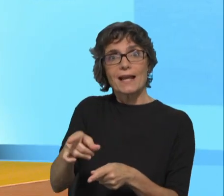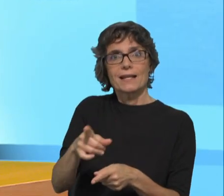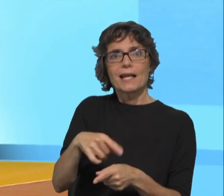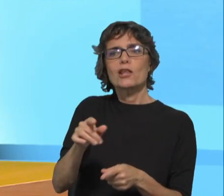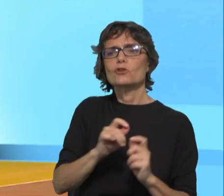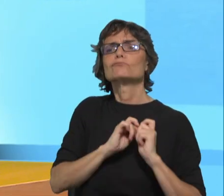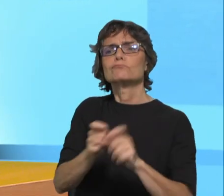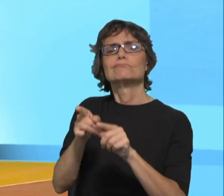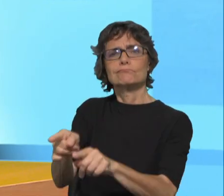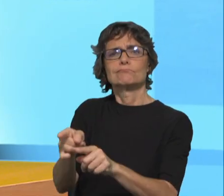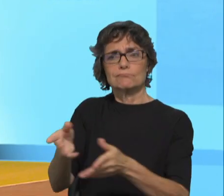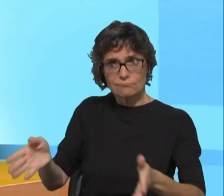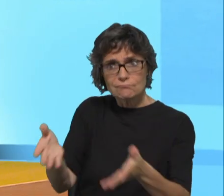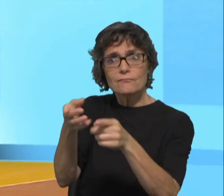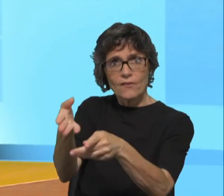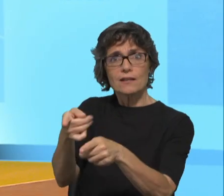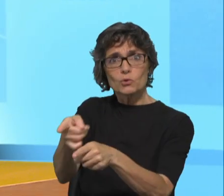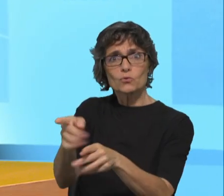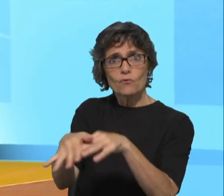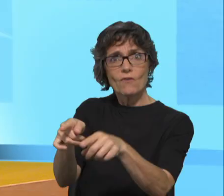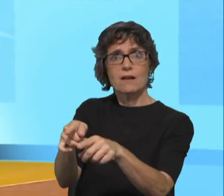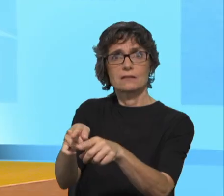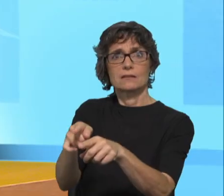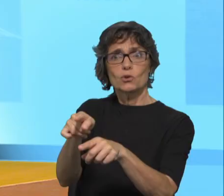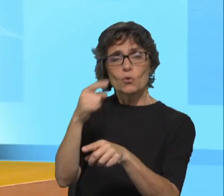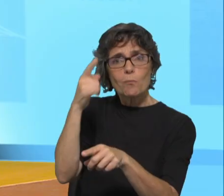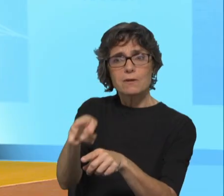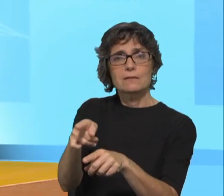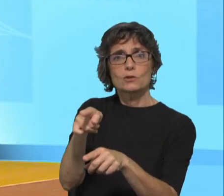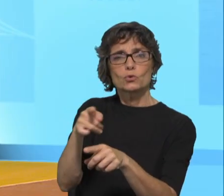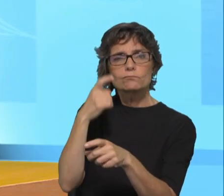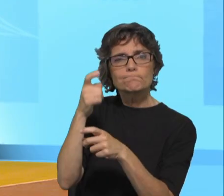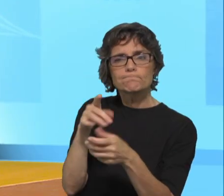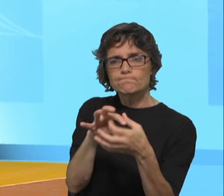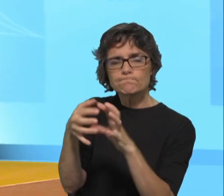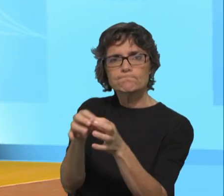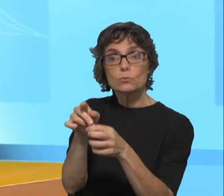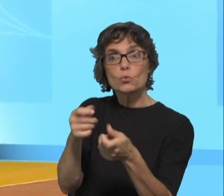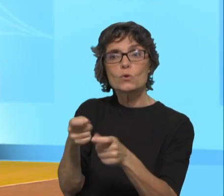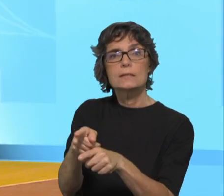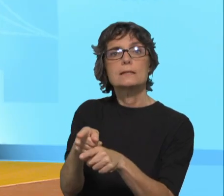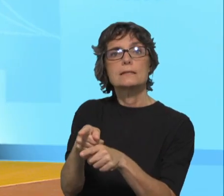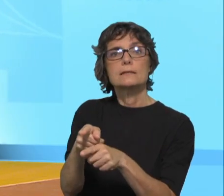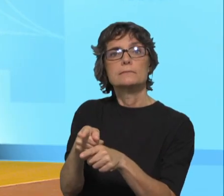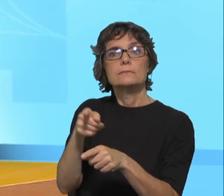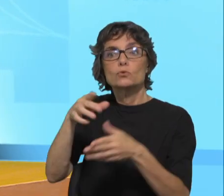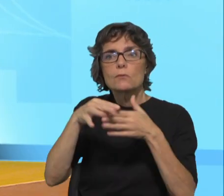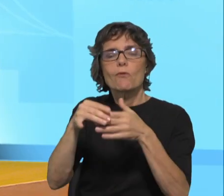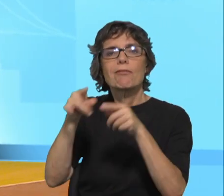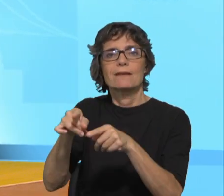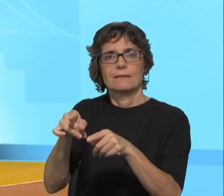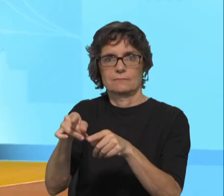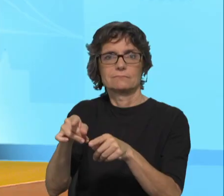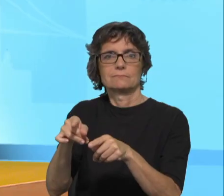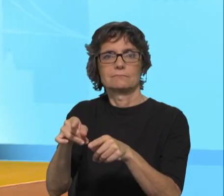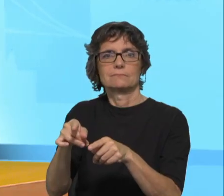garantias de que agora é o momento de eles então pensarem e refletirem para que depois também eles sejam